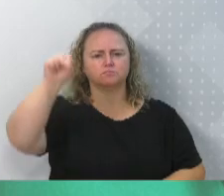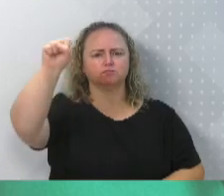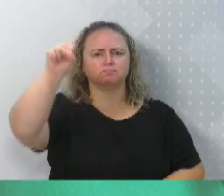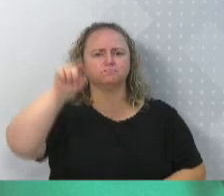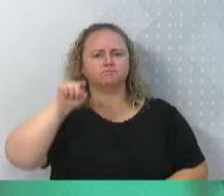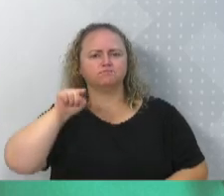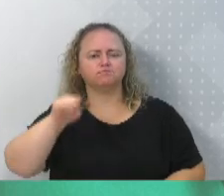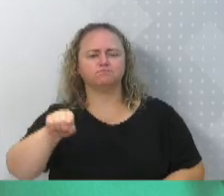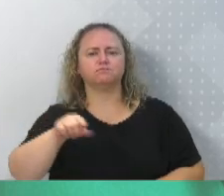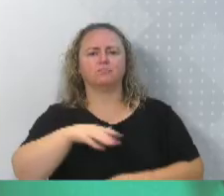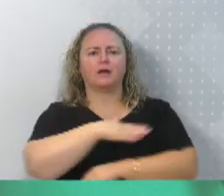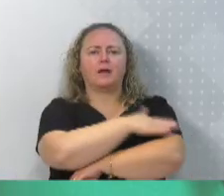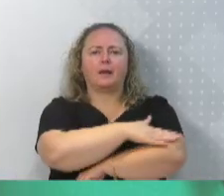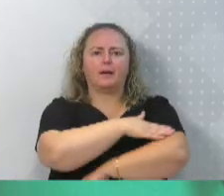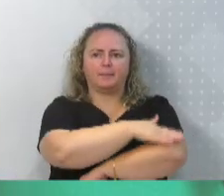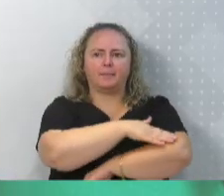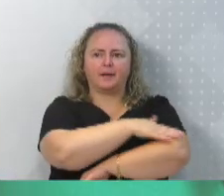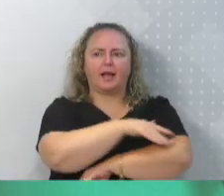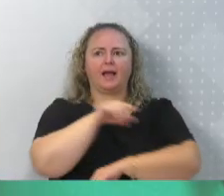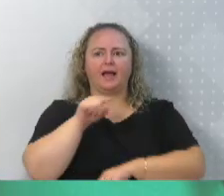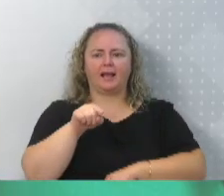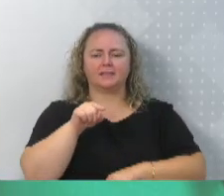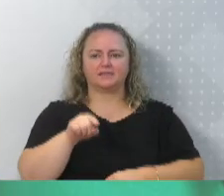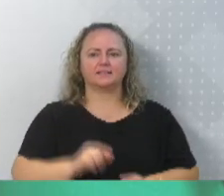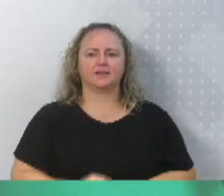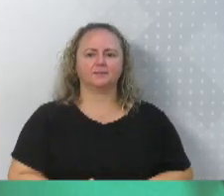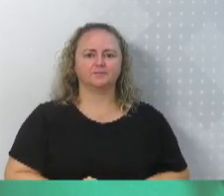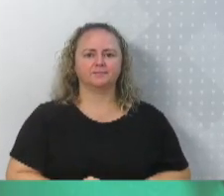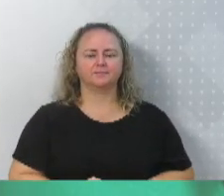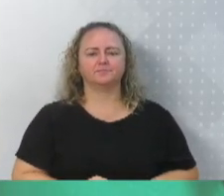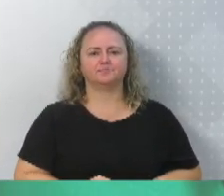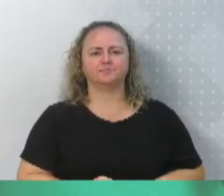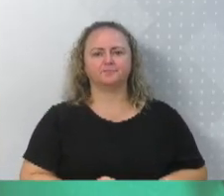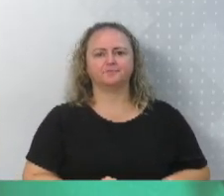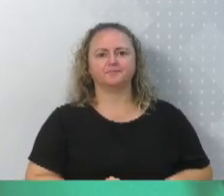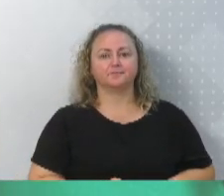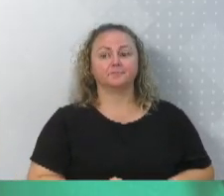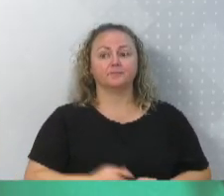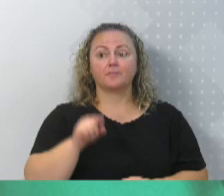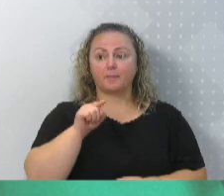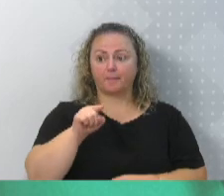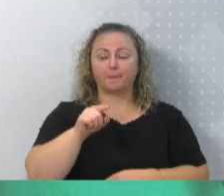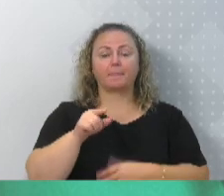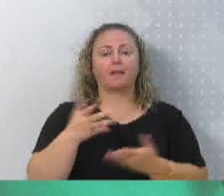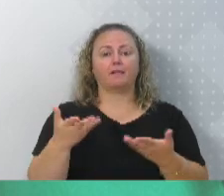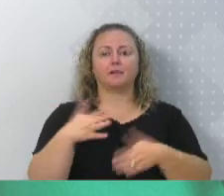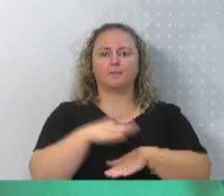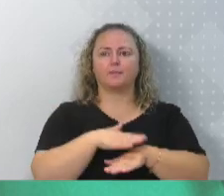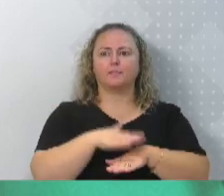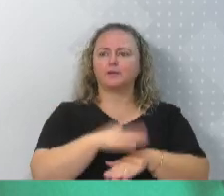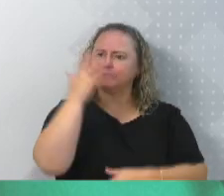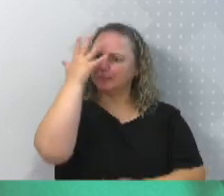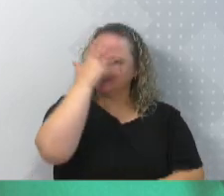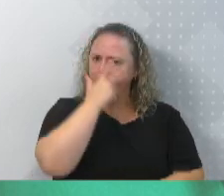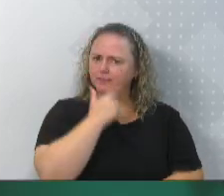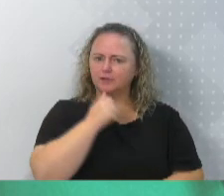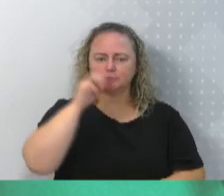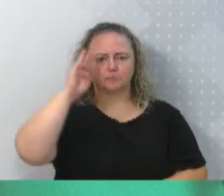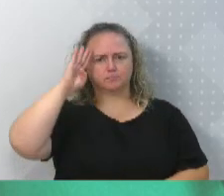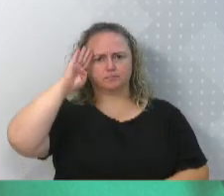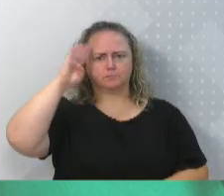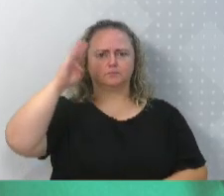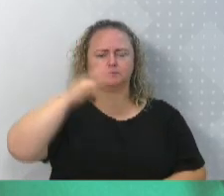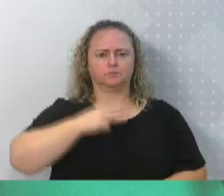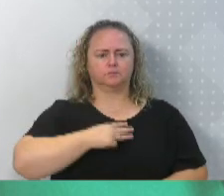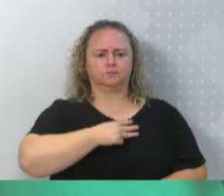ali na Praça Marechal Mascarenhas de Moraes né um evento muito bonito o comandante Raulino dickmann